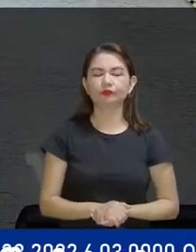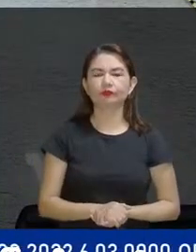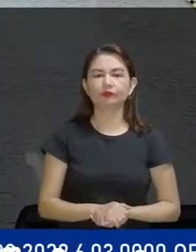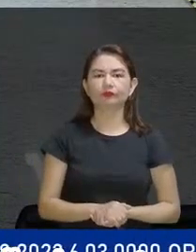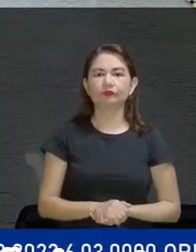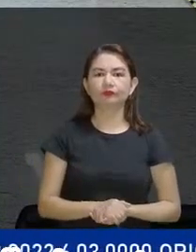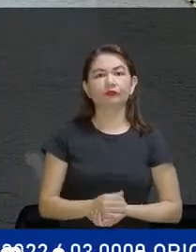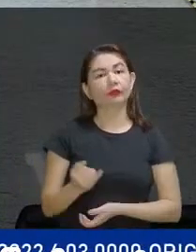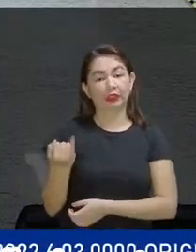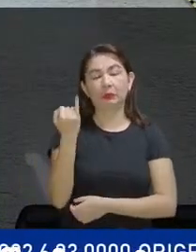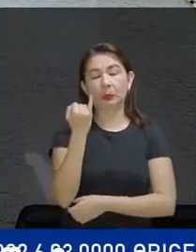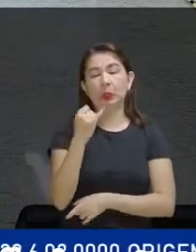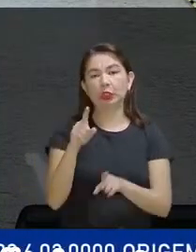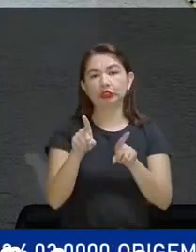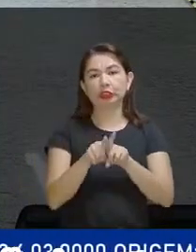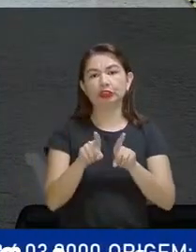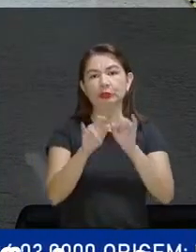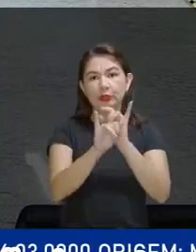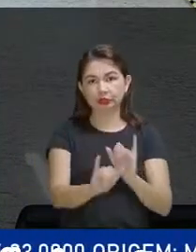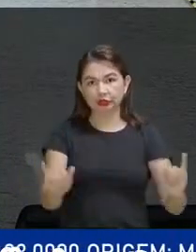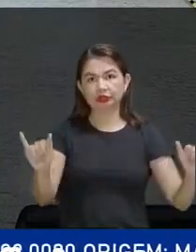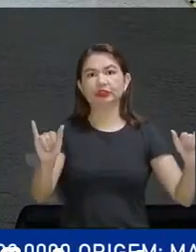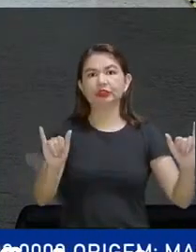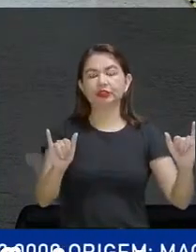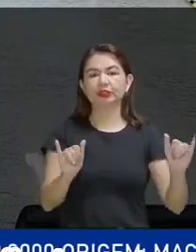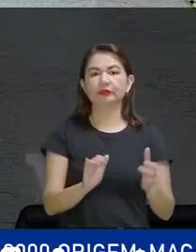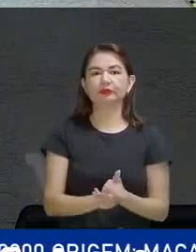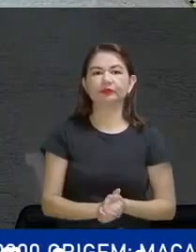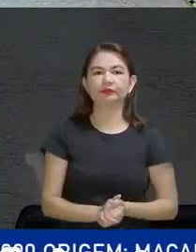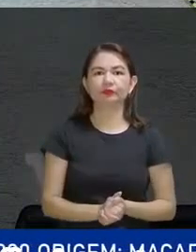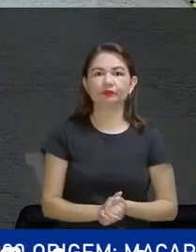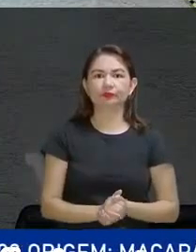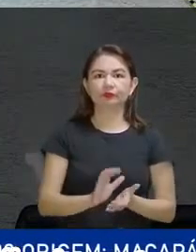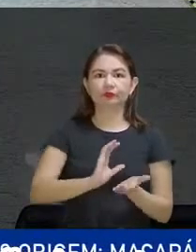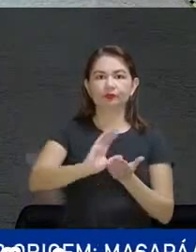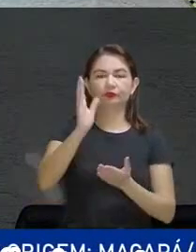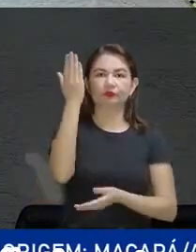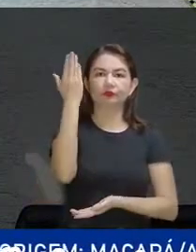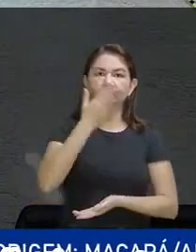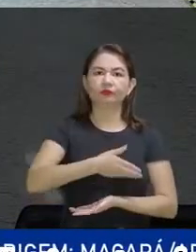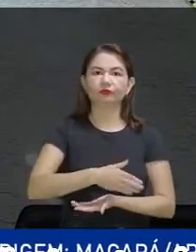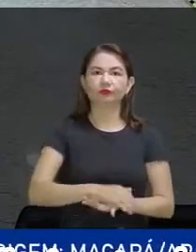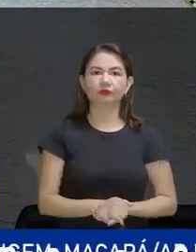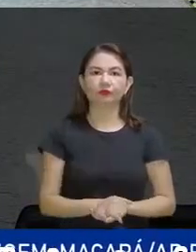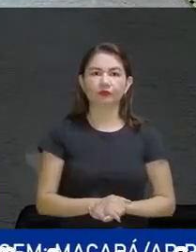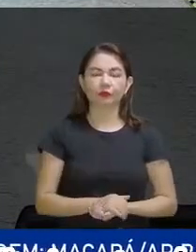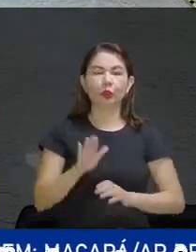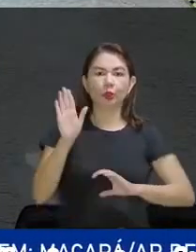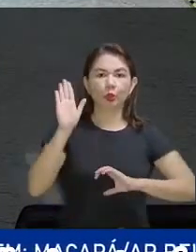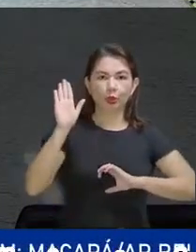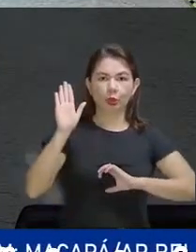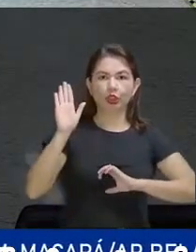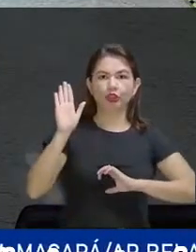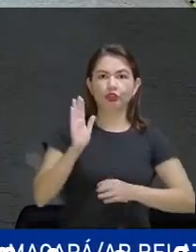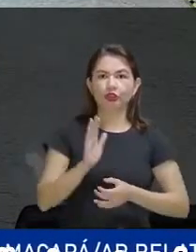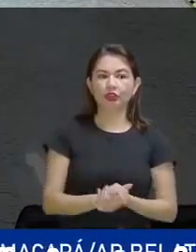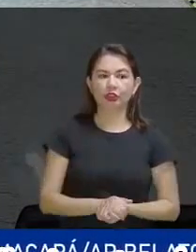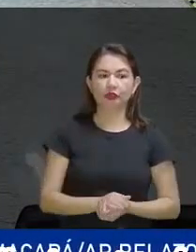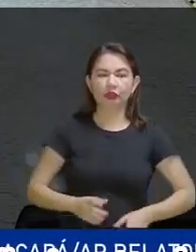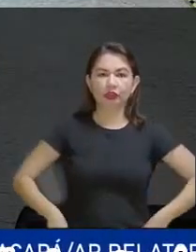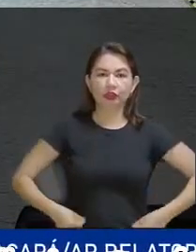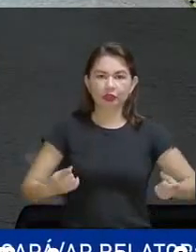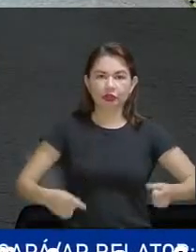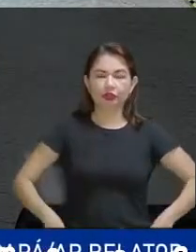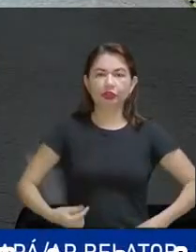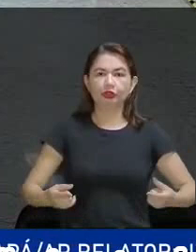Importa ressaltar ainda a inexistência de registro na prestação de contas do candidato ora representado de despesa